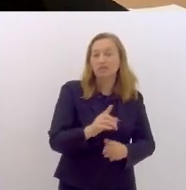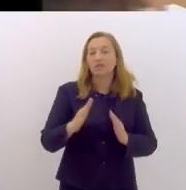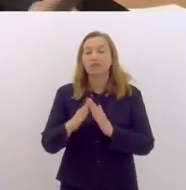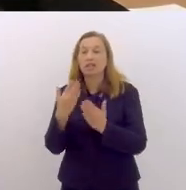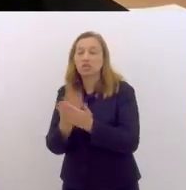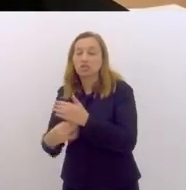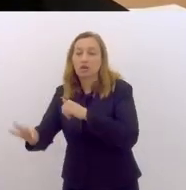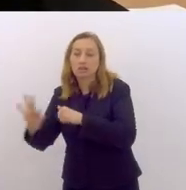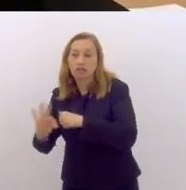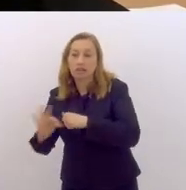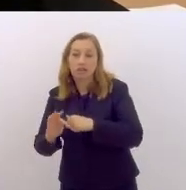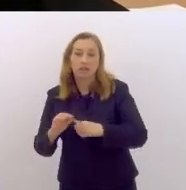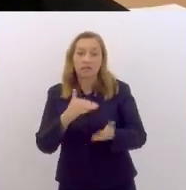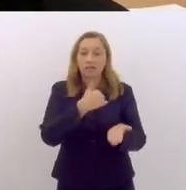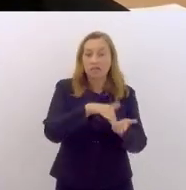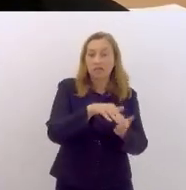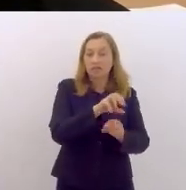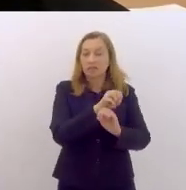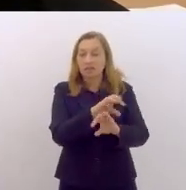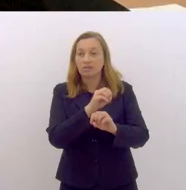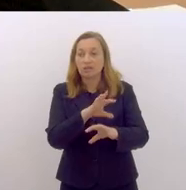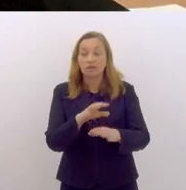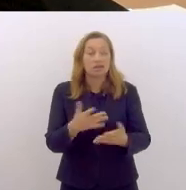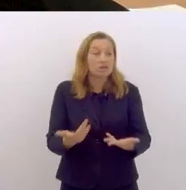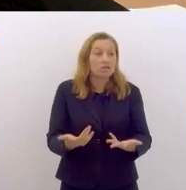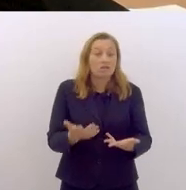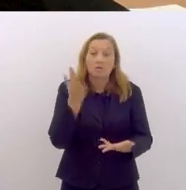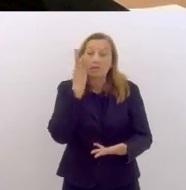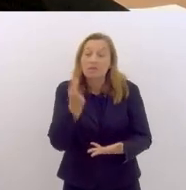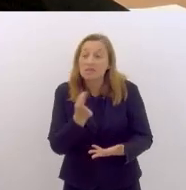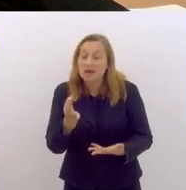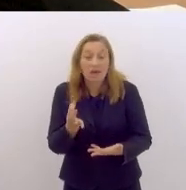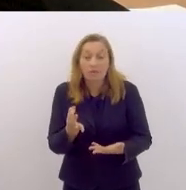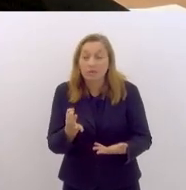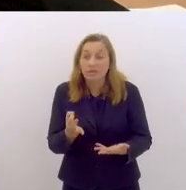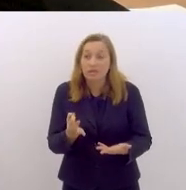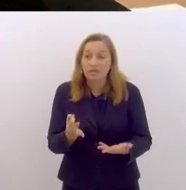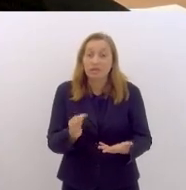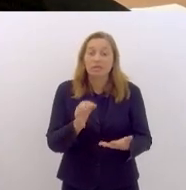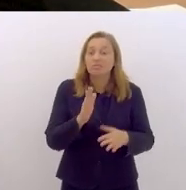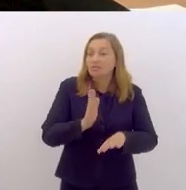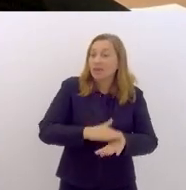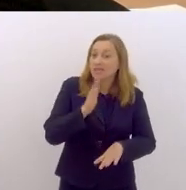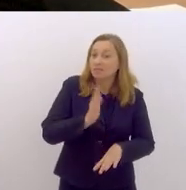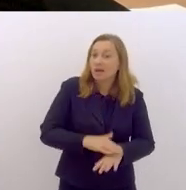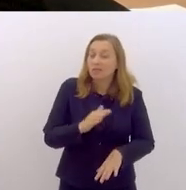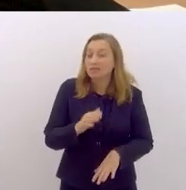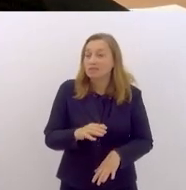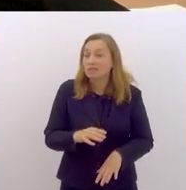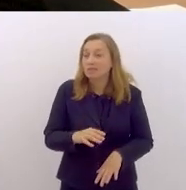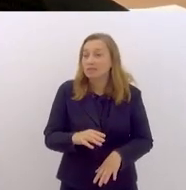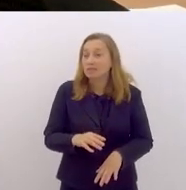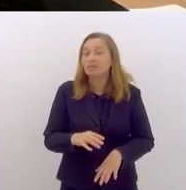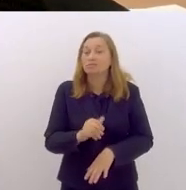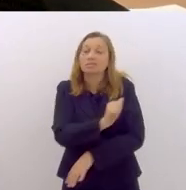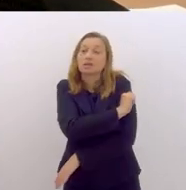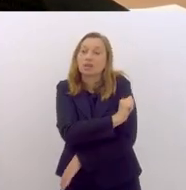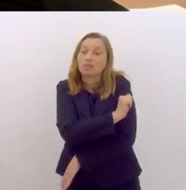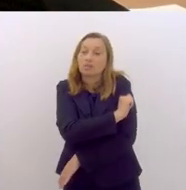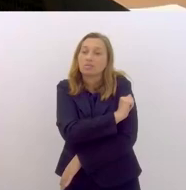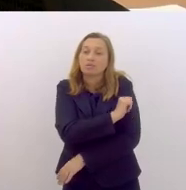na SEDUC, ninguém sabe dizer, um empurrando para o outro, e o fato concreto é que cada vez mais esses estudantes